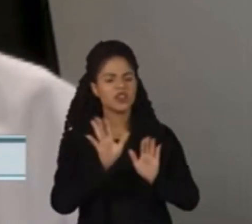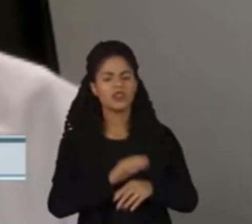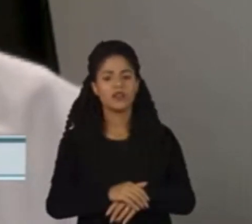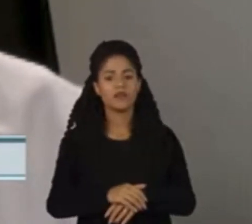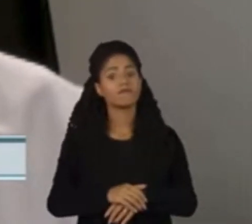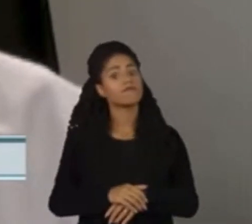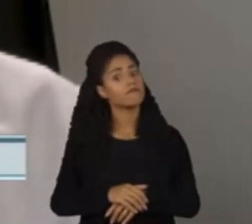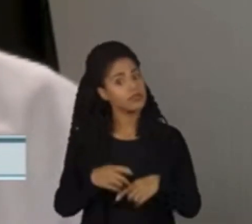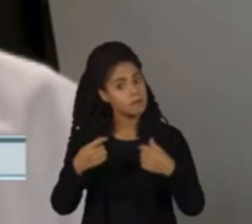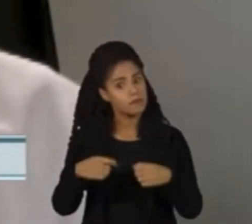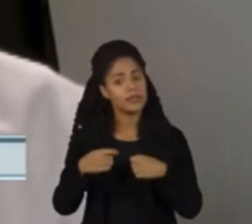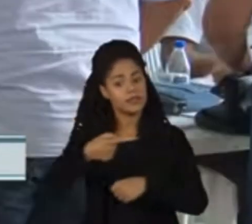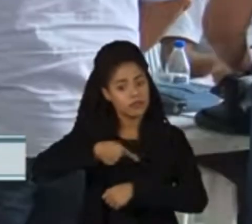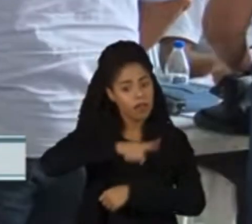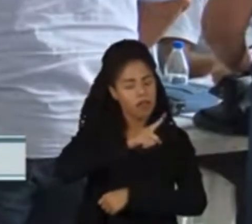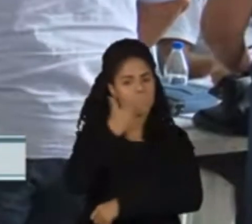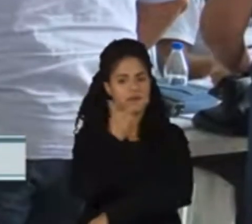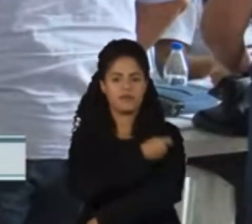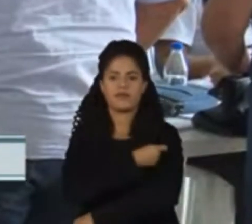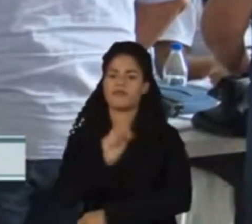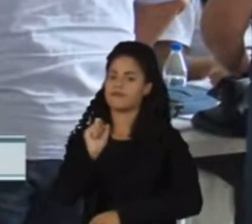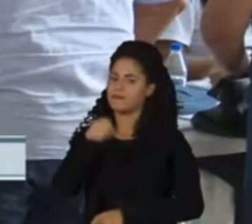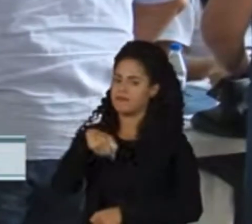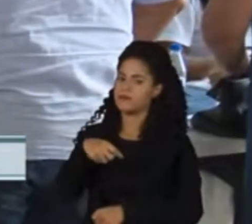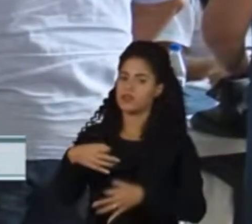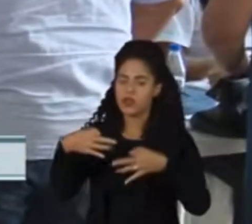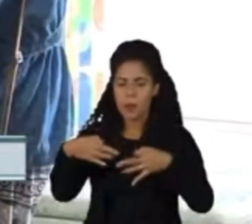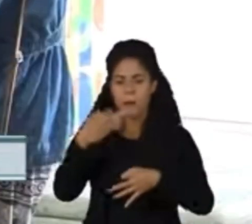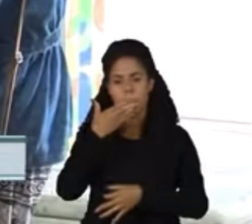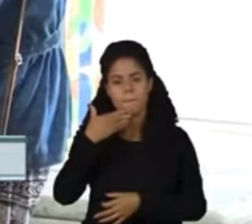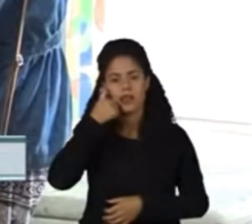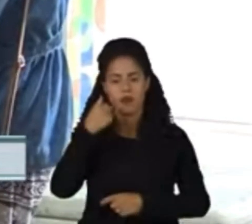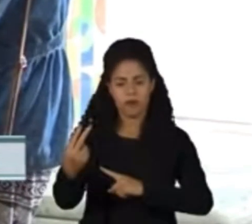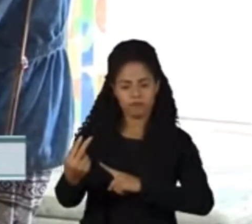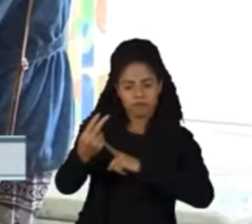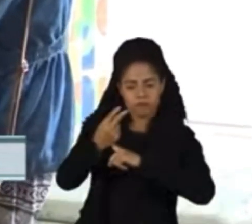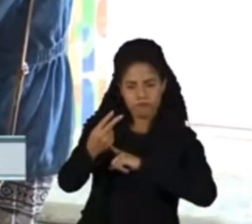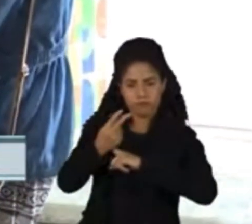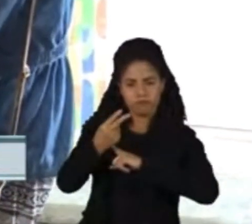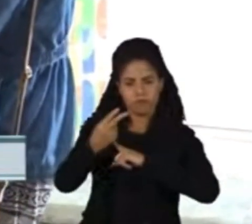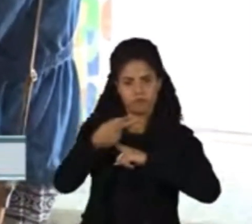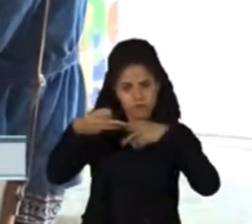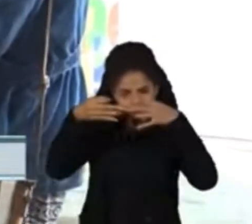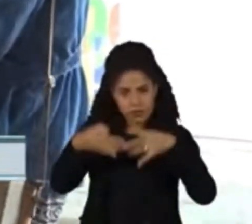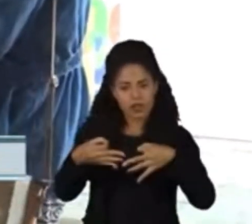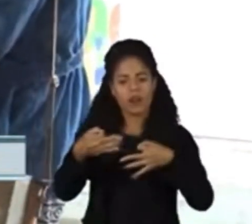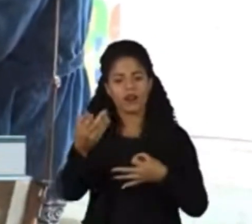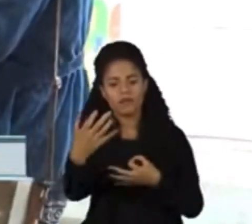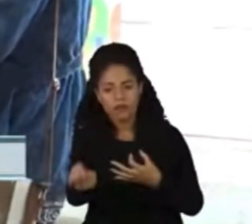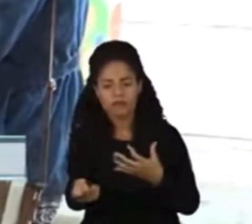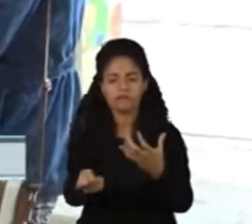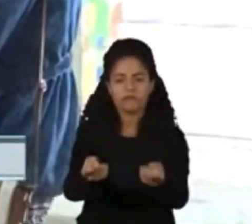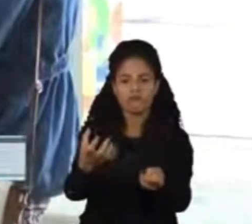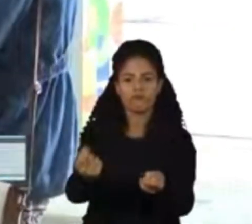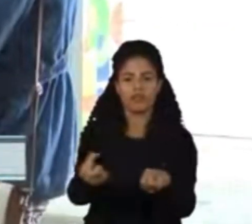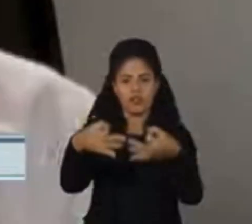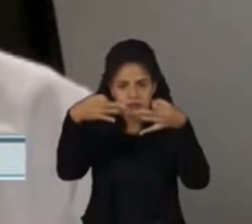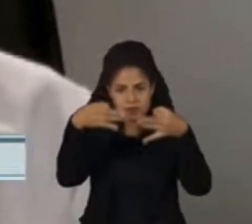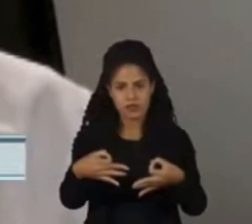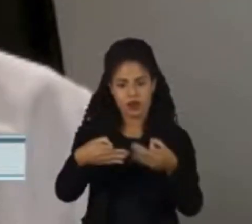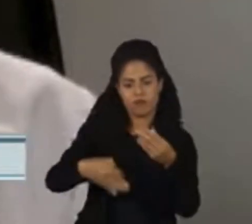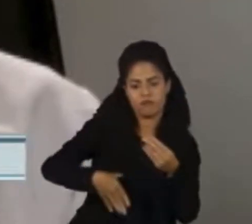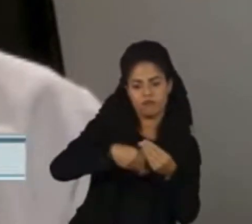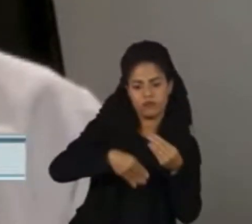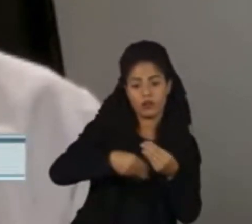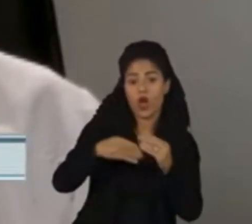e aí acontece a questão de excitação vacinal mesmo de não fazer as doses de reforço